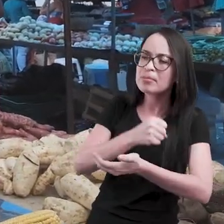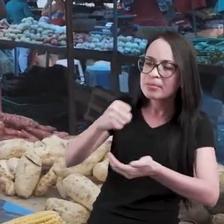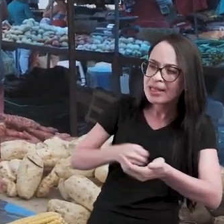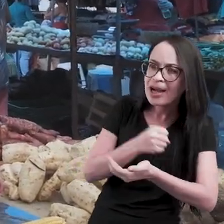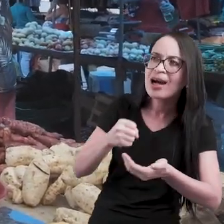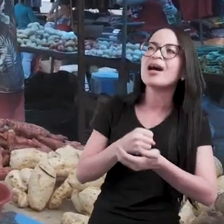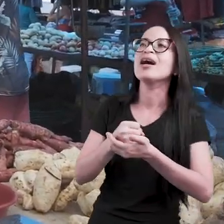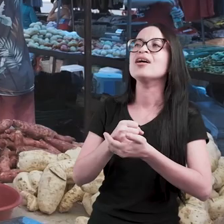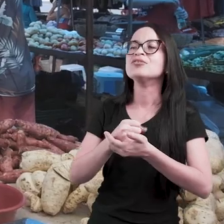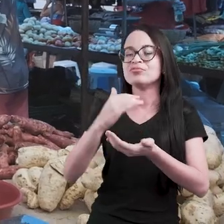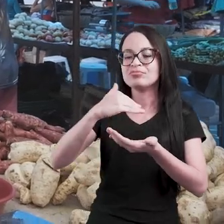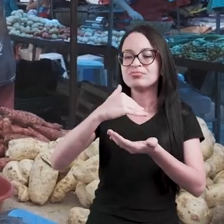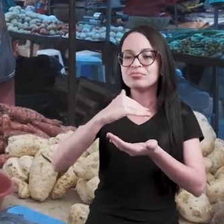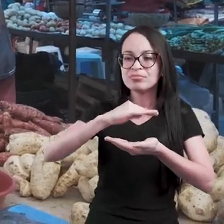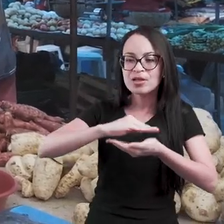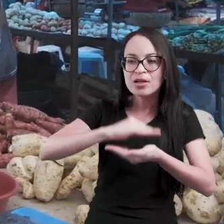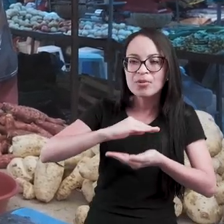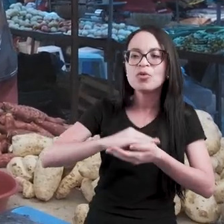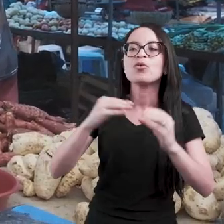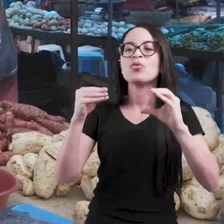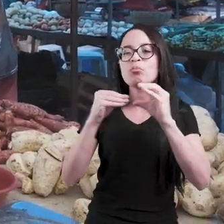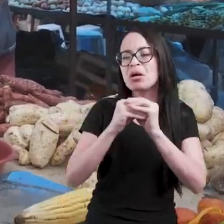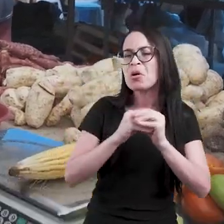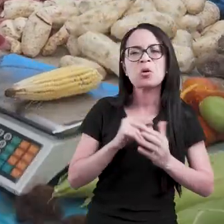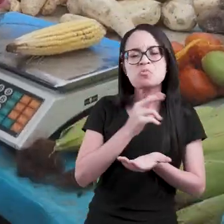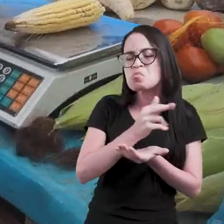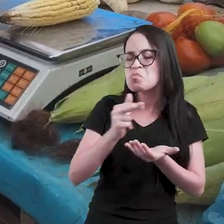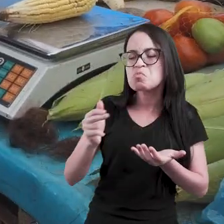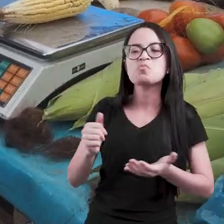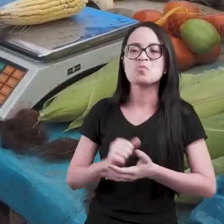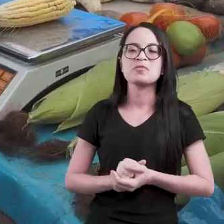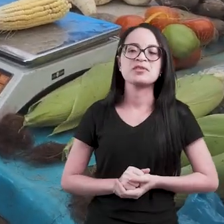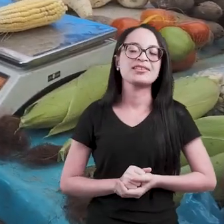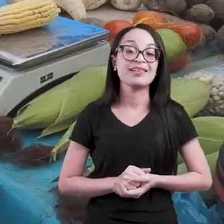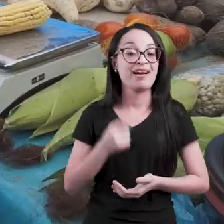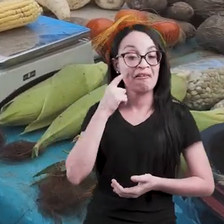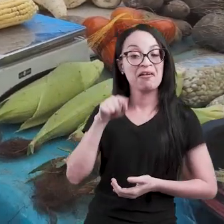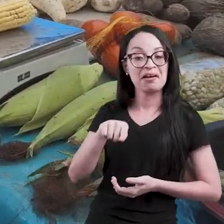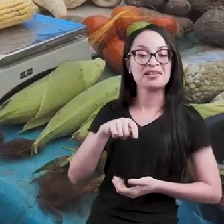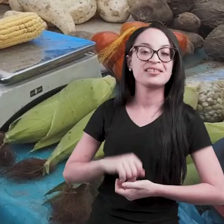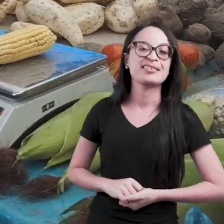mingau, faz pamonha, assa. Olha aí, ó.